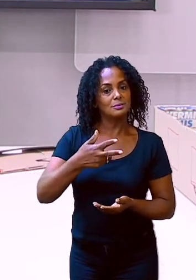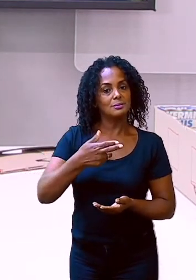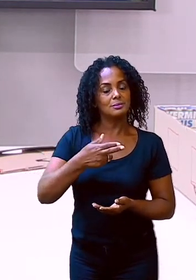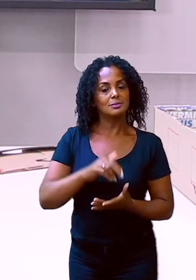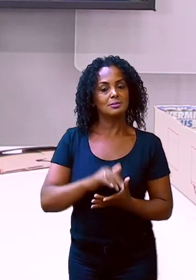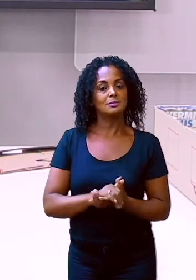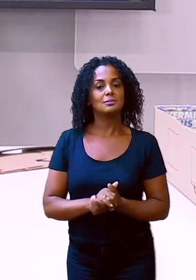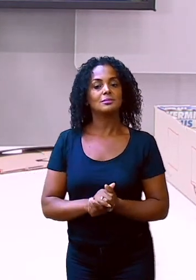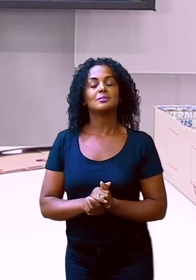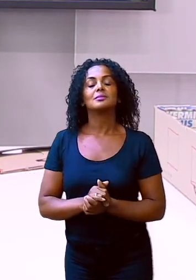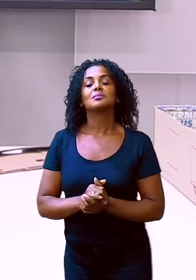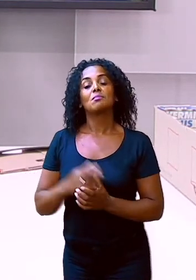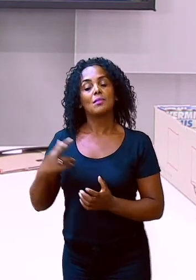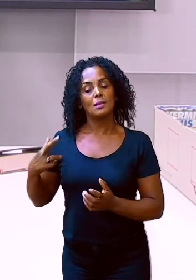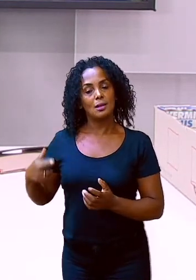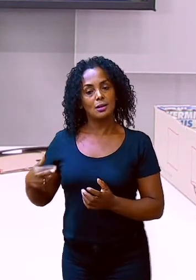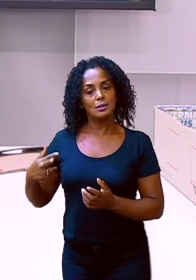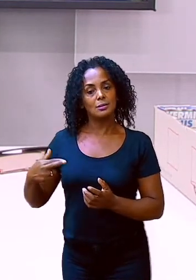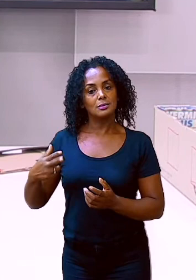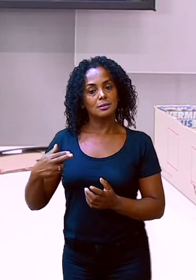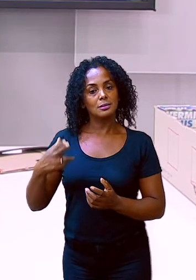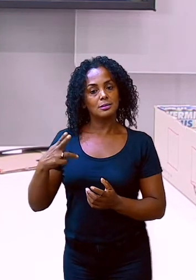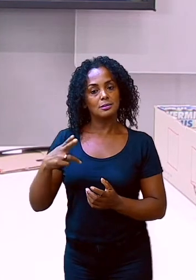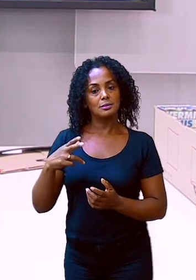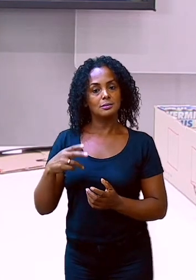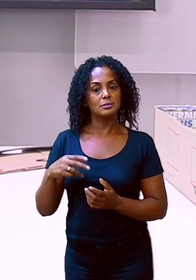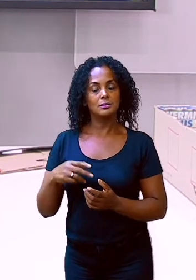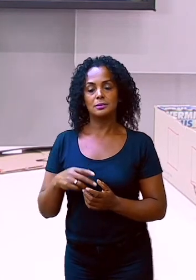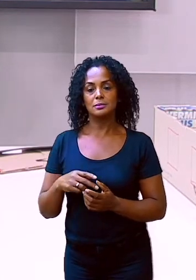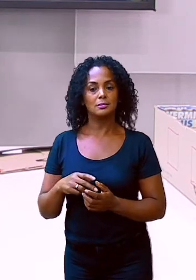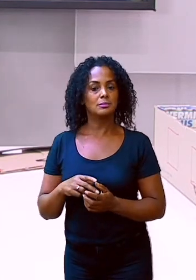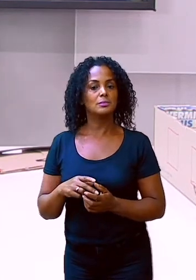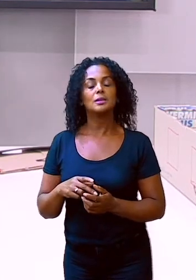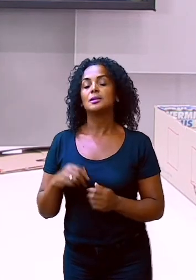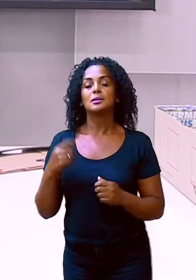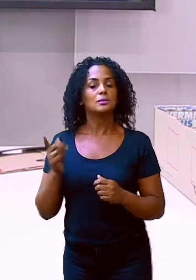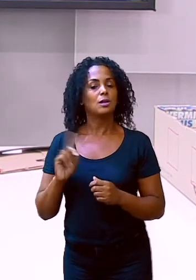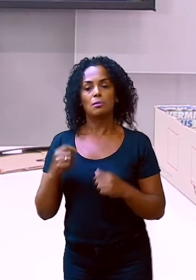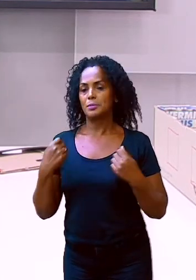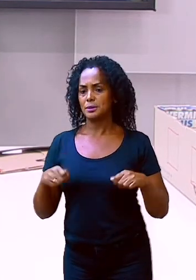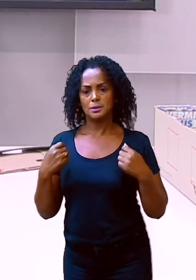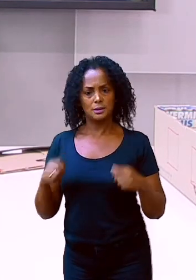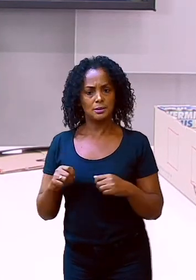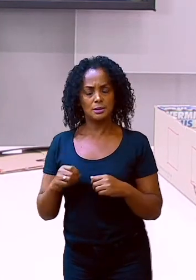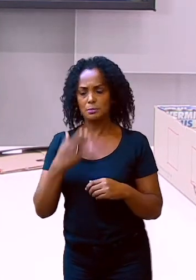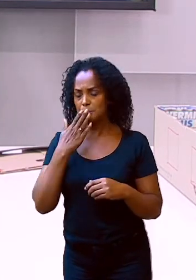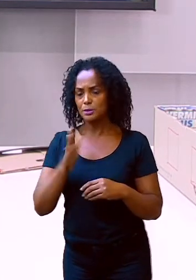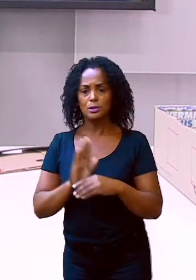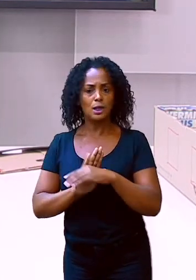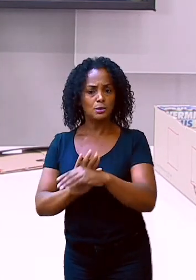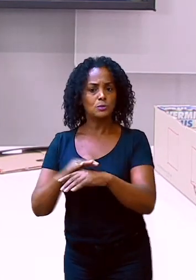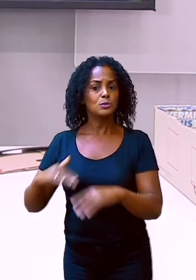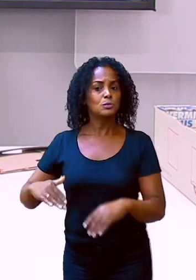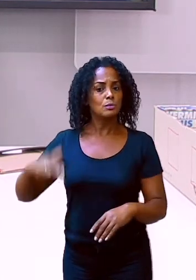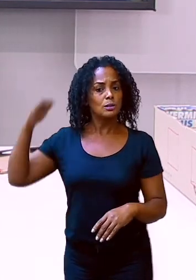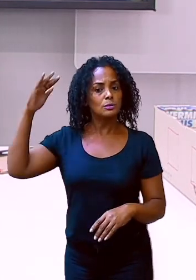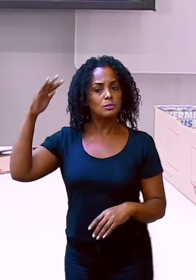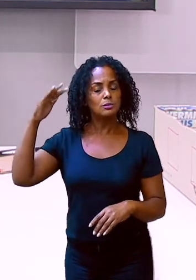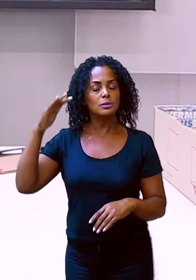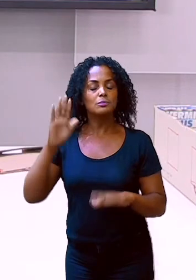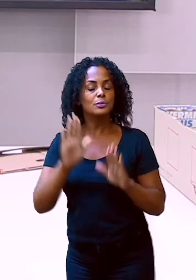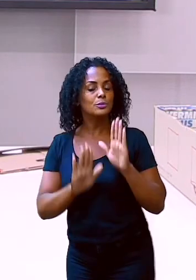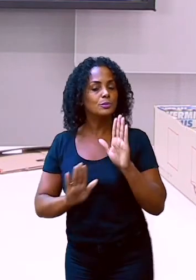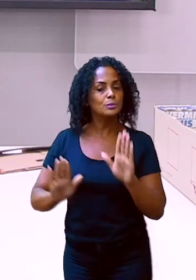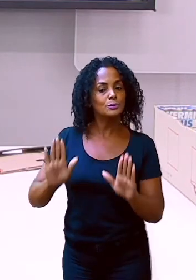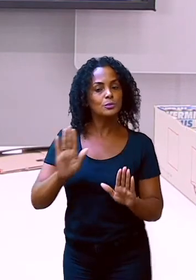A tesoura, vocês não precisam da ajuda de um adulto, não é mesmo? Dá para vocês manusear. Com cuidado, atenção.